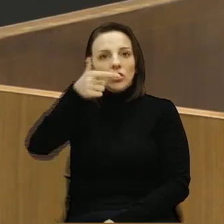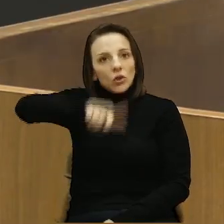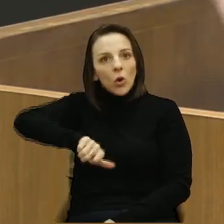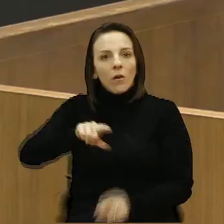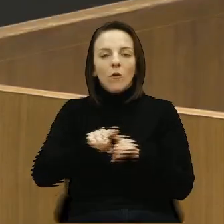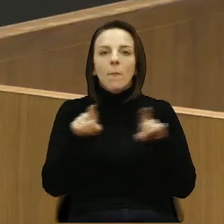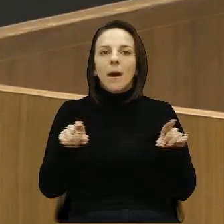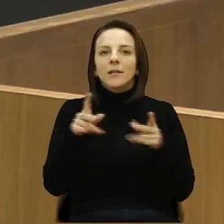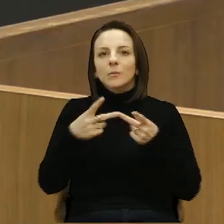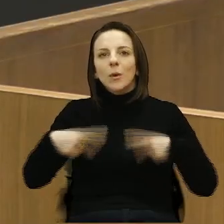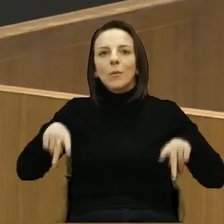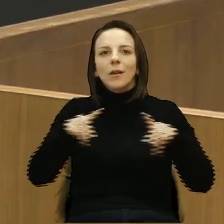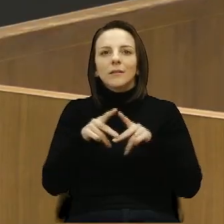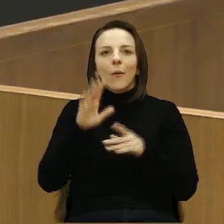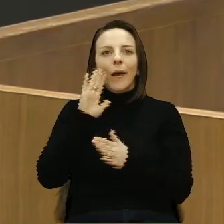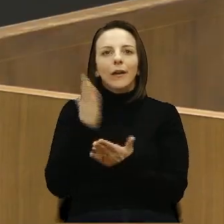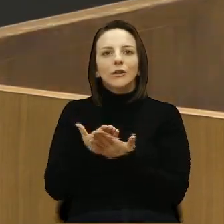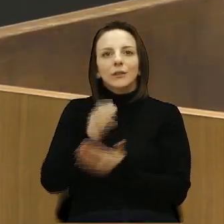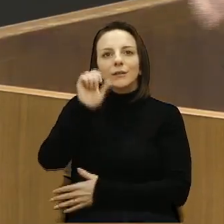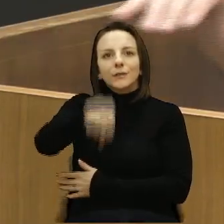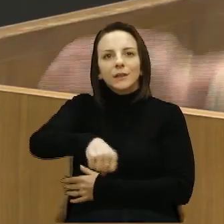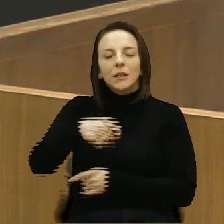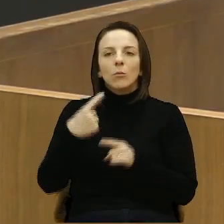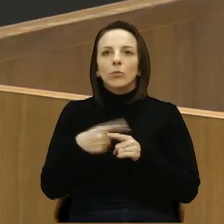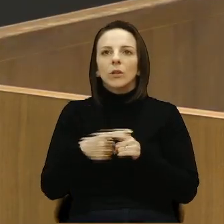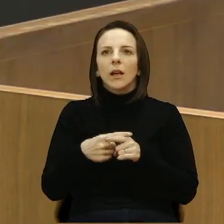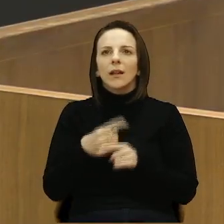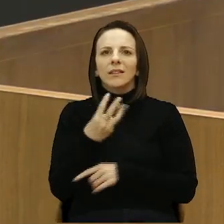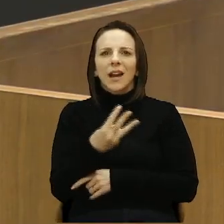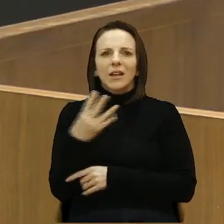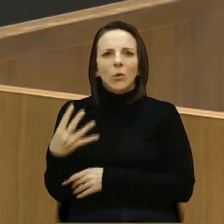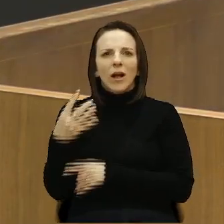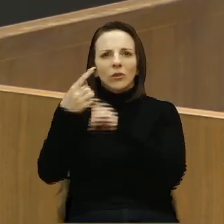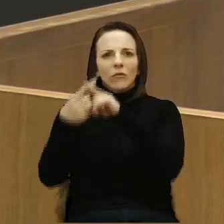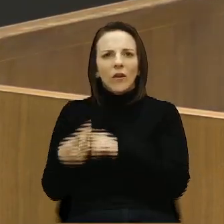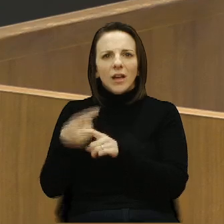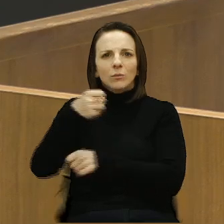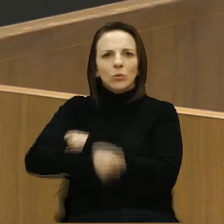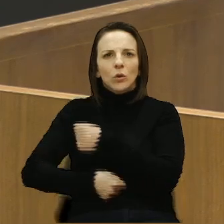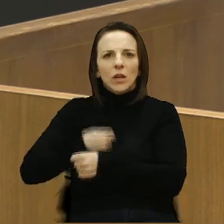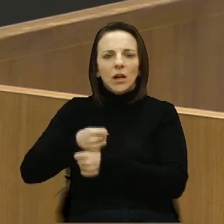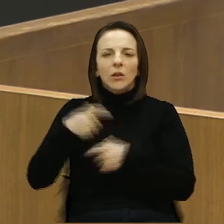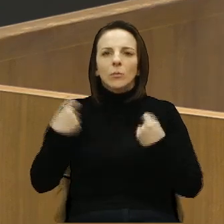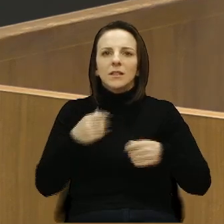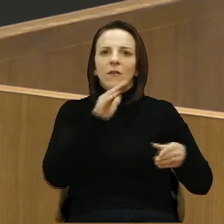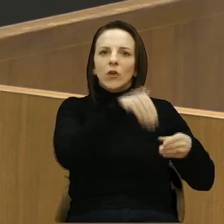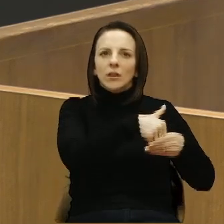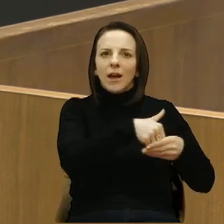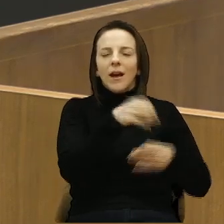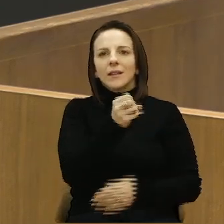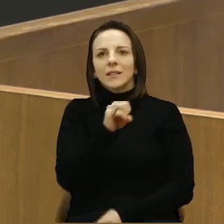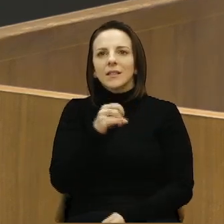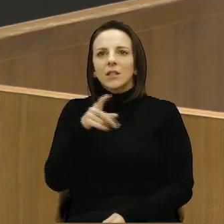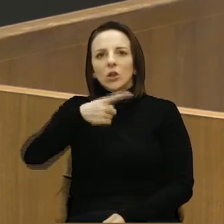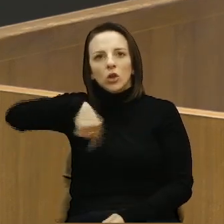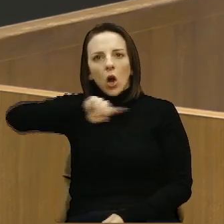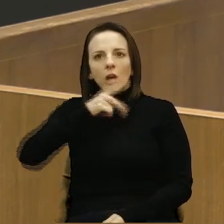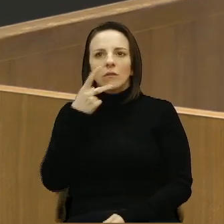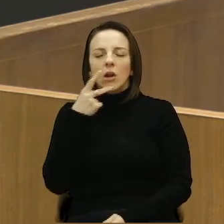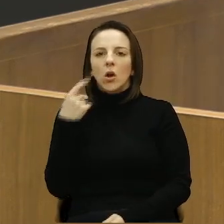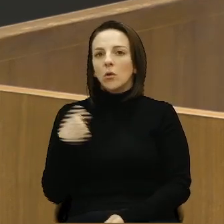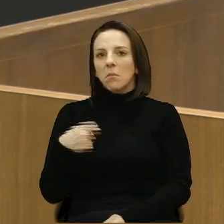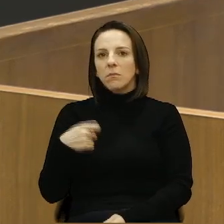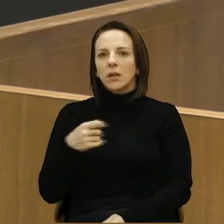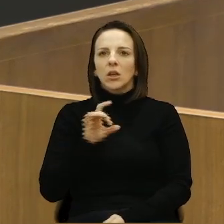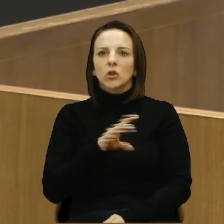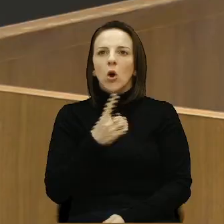que 4 vezes por ano a gente tem que votar esse negócio, sendo que a gente já disse que não precisava? que era só uma medida ali, um PLC do governo